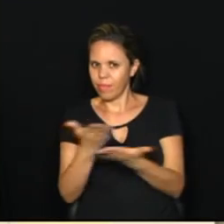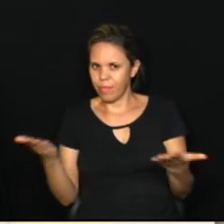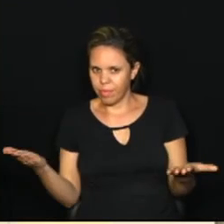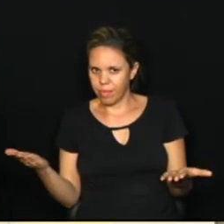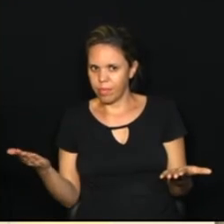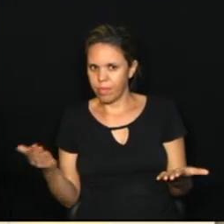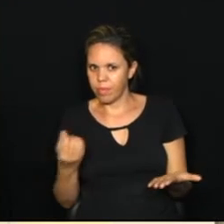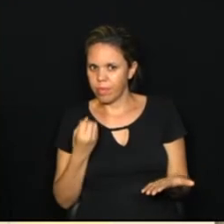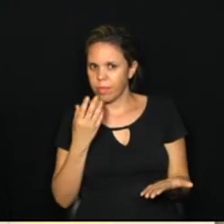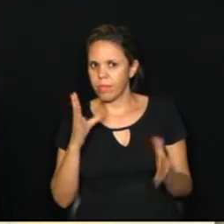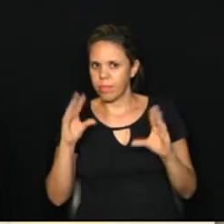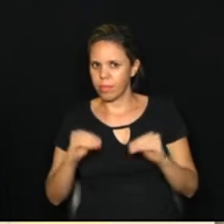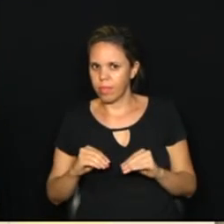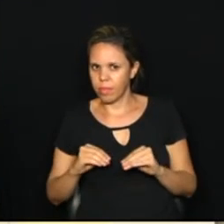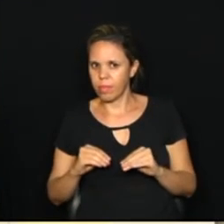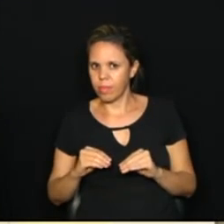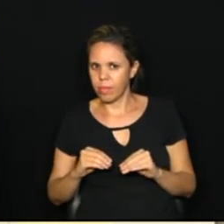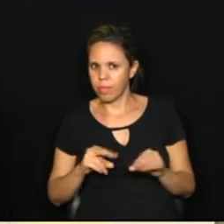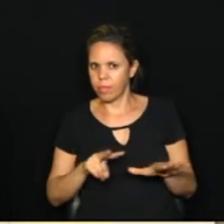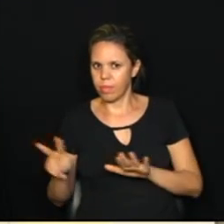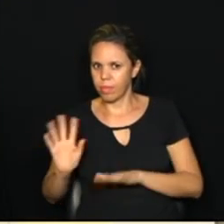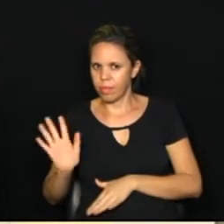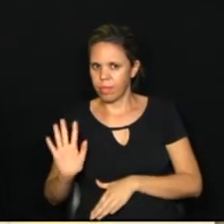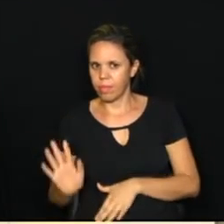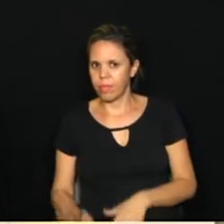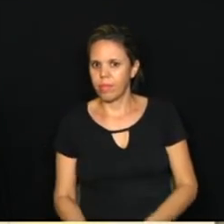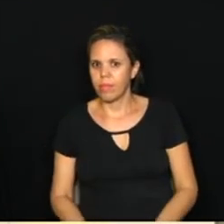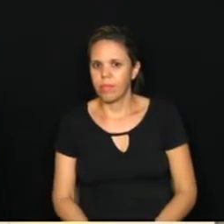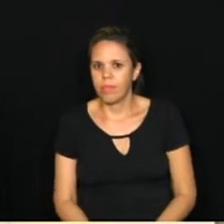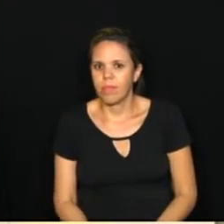uma excelente noite e uma boa semana. Até mais.